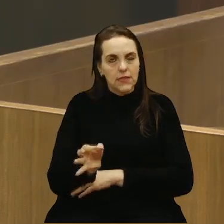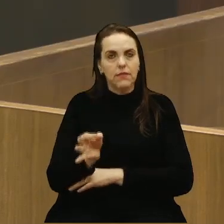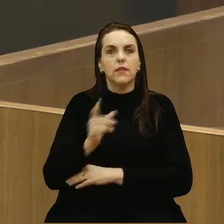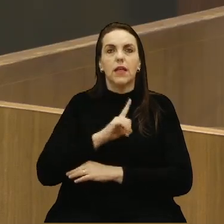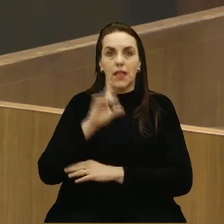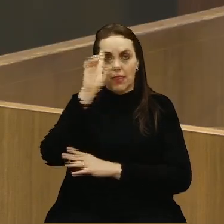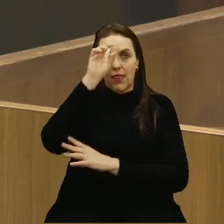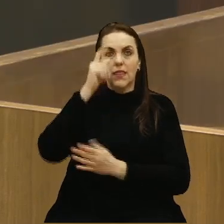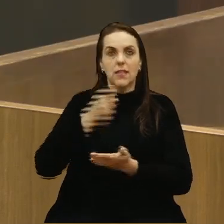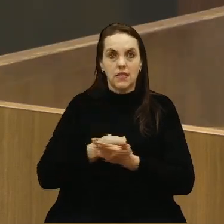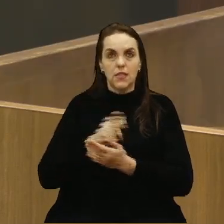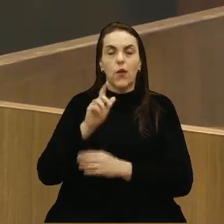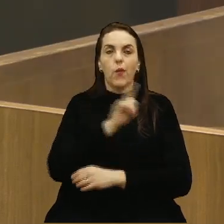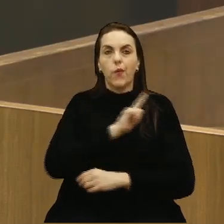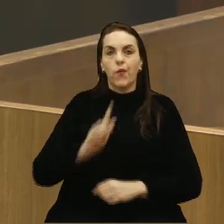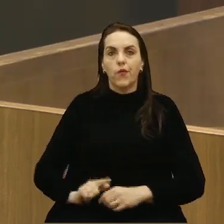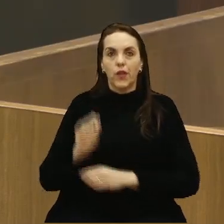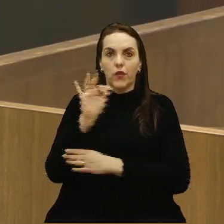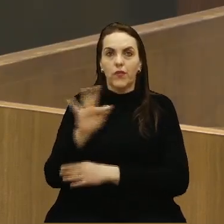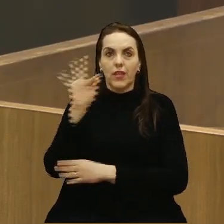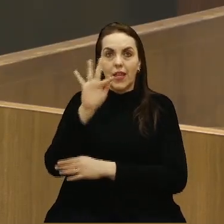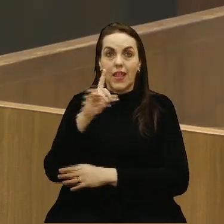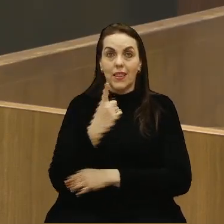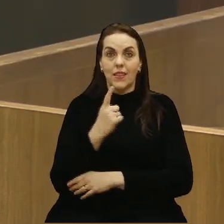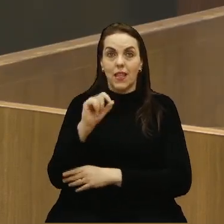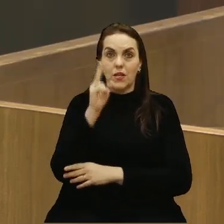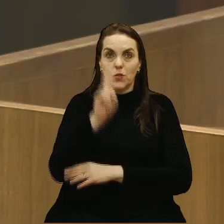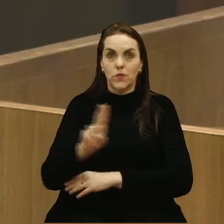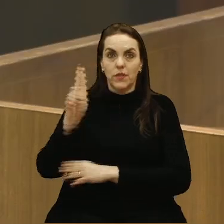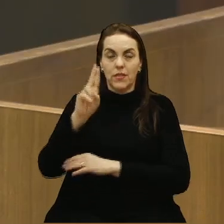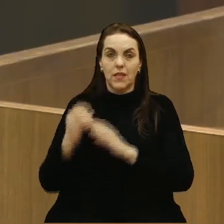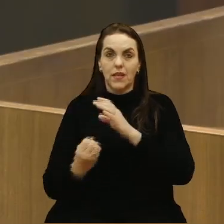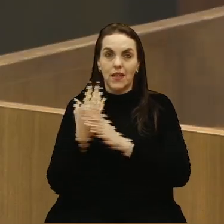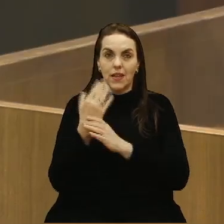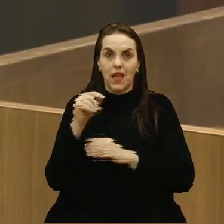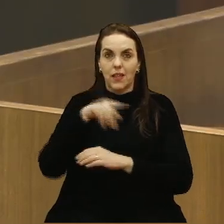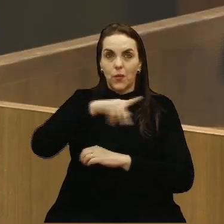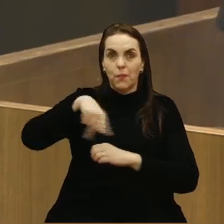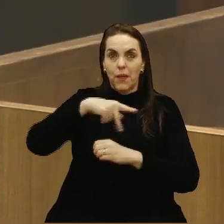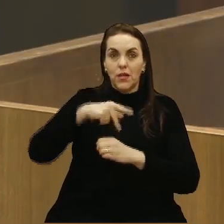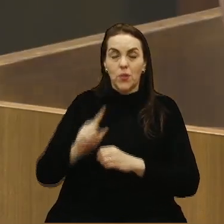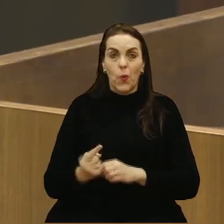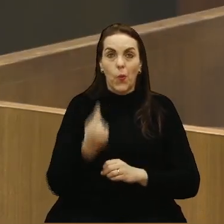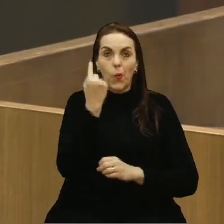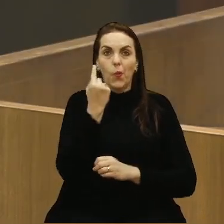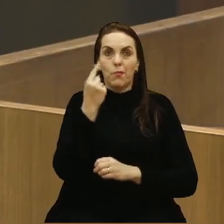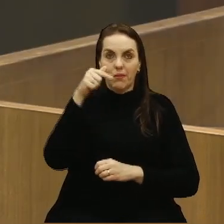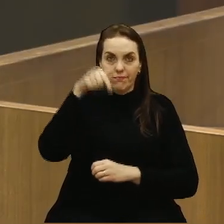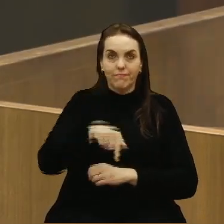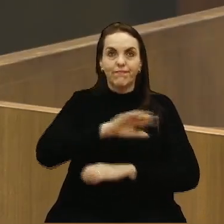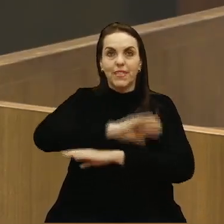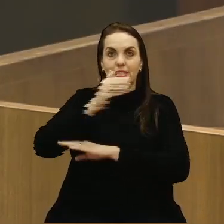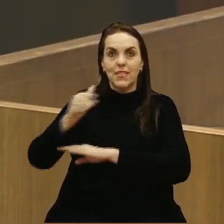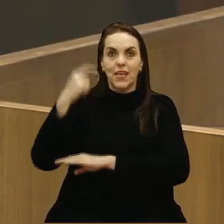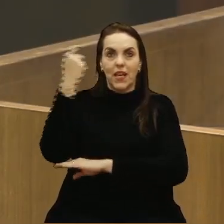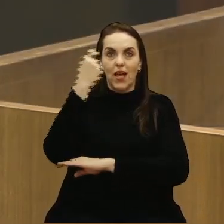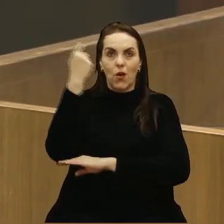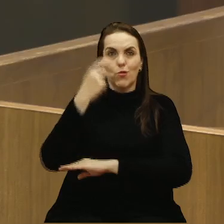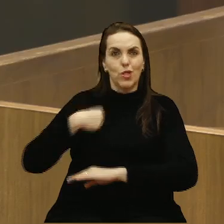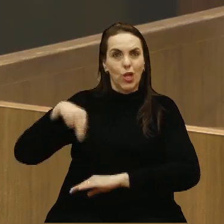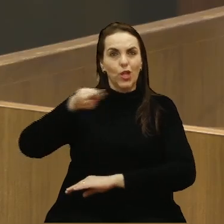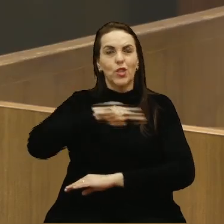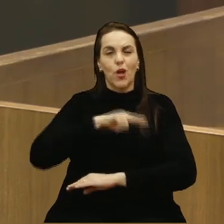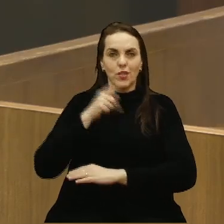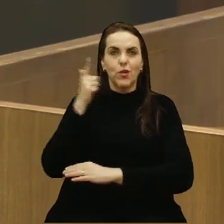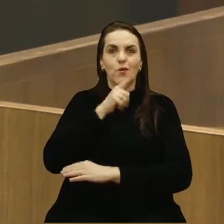governo federal em, dentre as 10 universidades que estão sendo criadas no nosso país, uma delas ser na Serra Gaúcha, e nós sermos